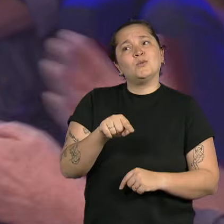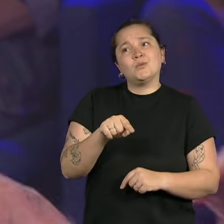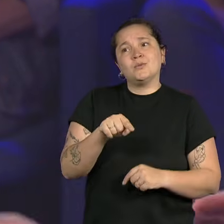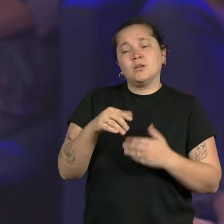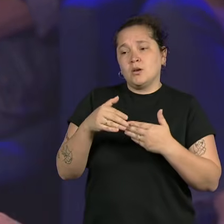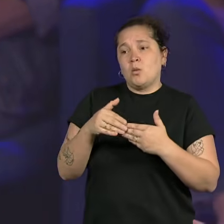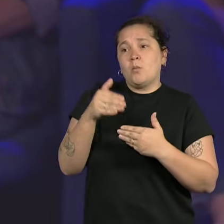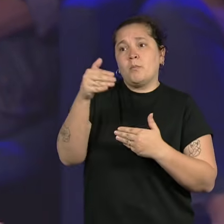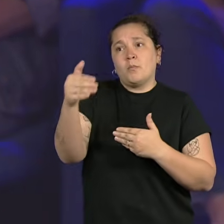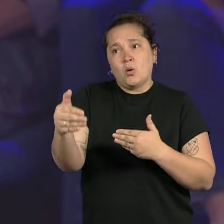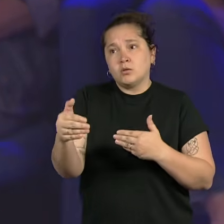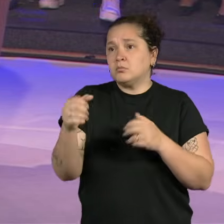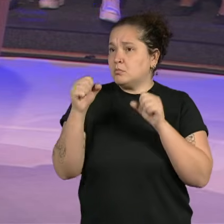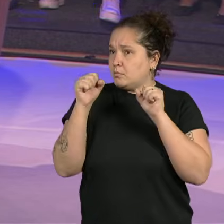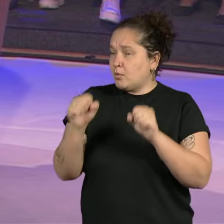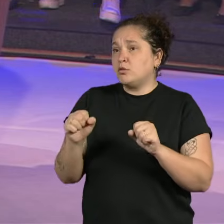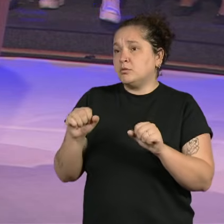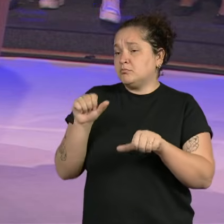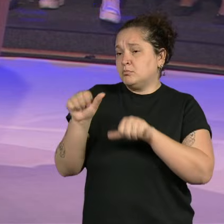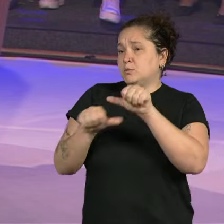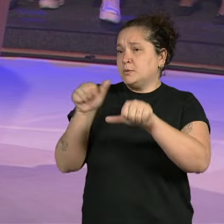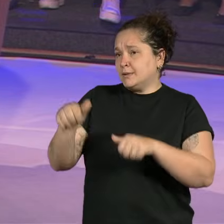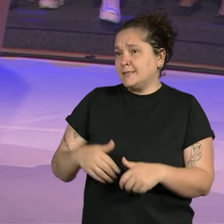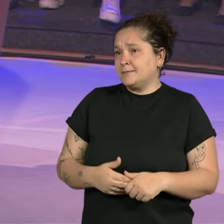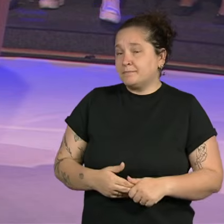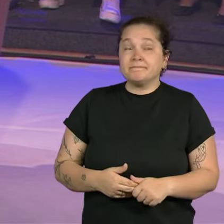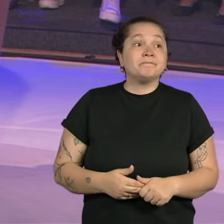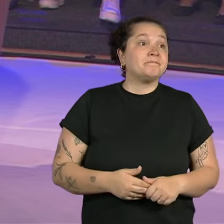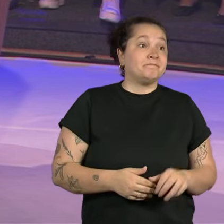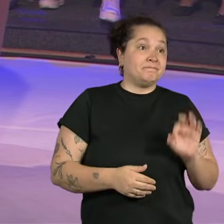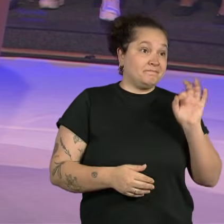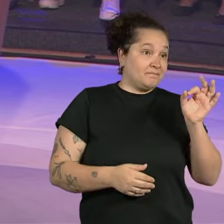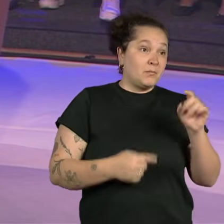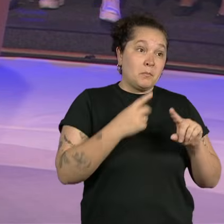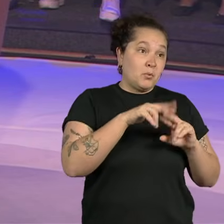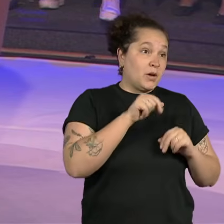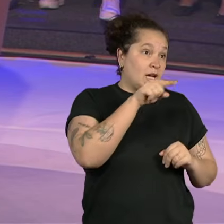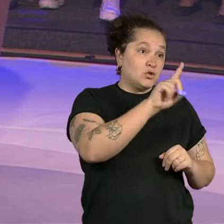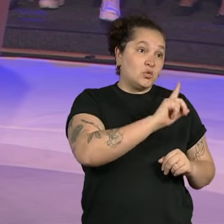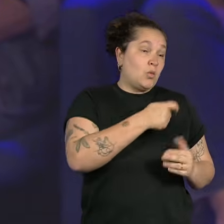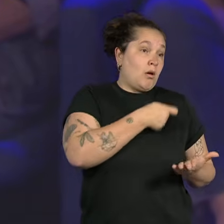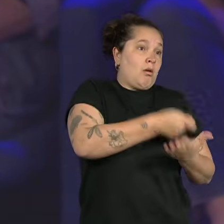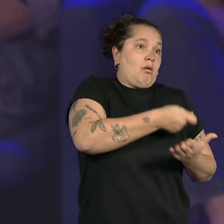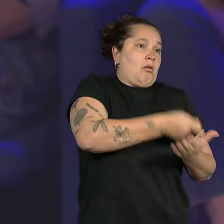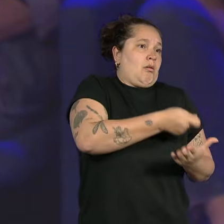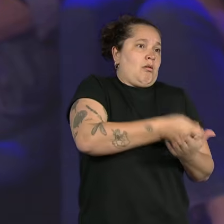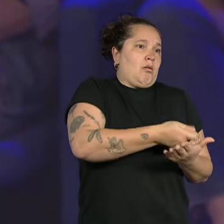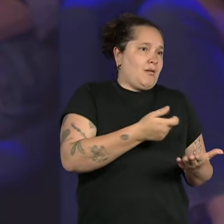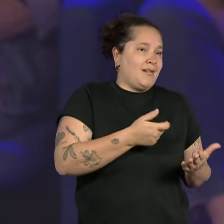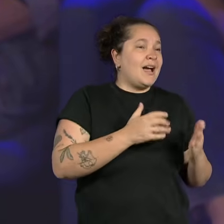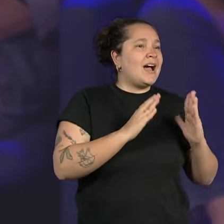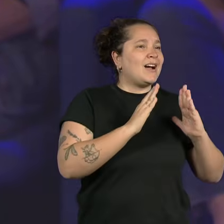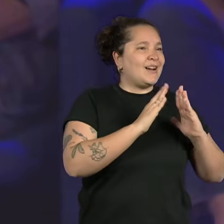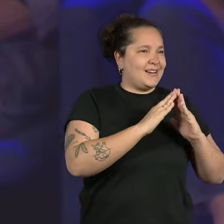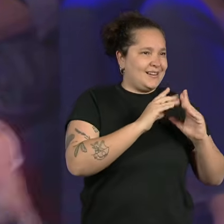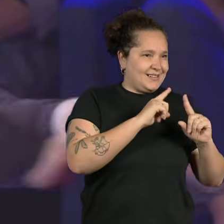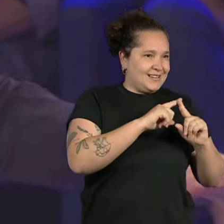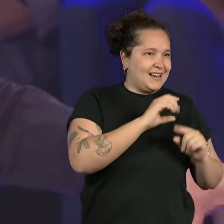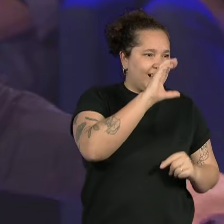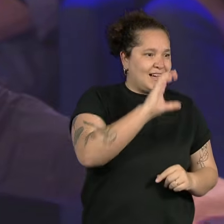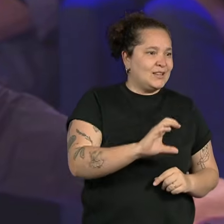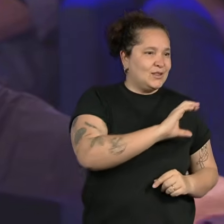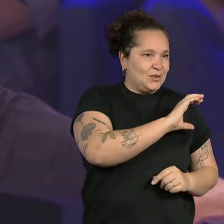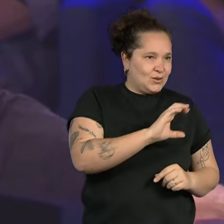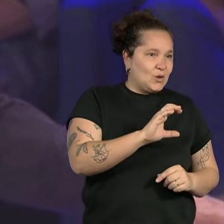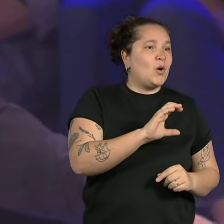momento seguinte pode não ser falha, né? Inclusive porque não é um dogma. Não é um dogma. A igreja católica do Oriente, a católica, porque a